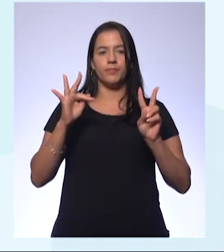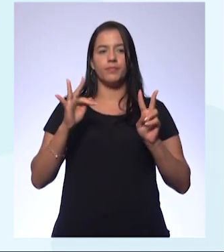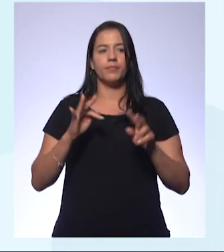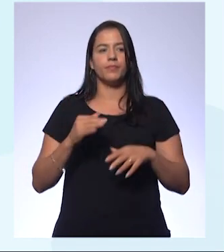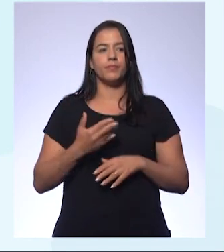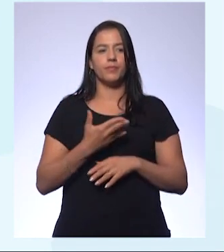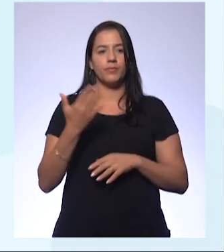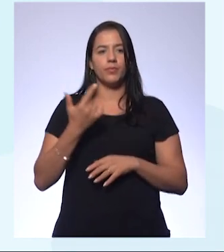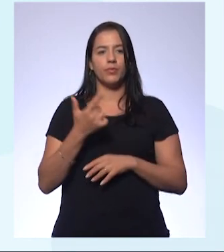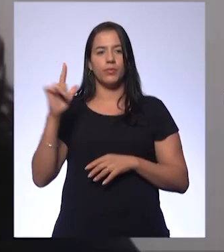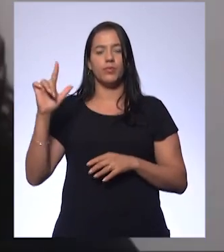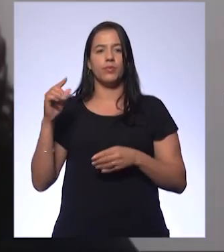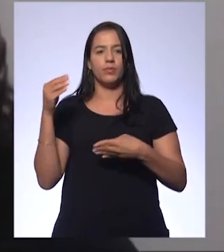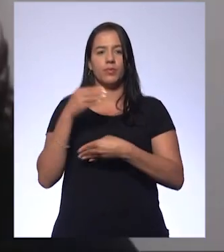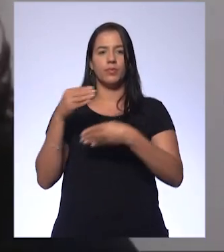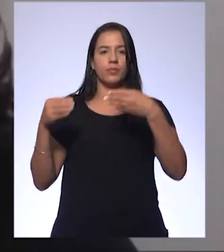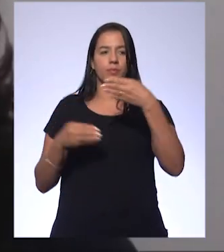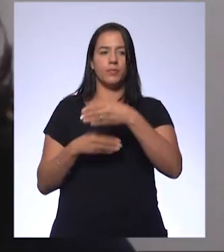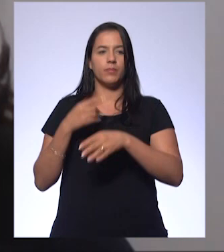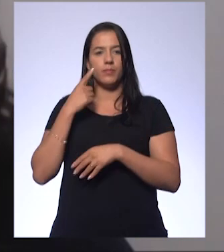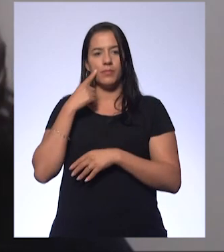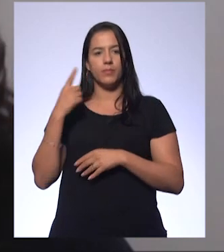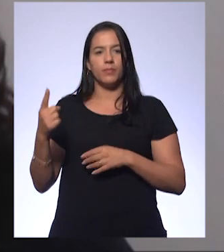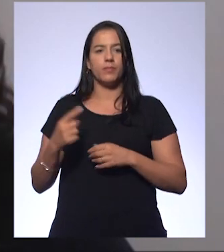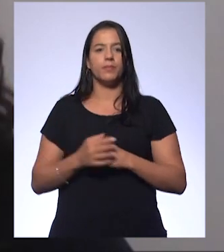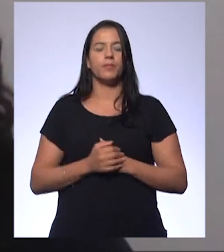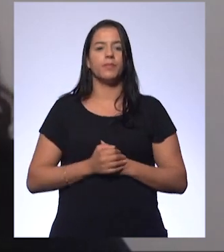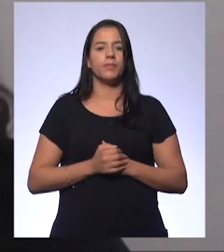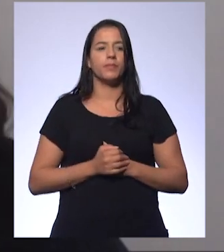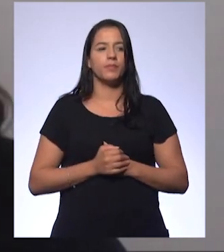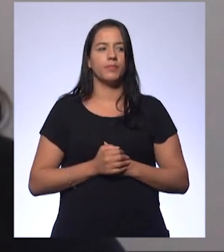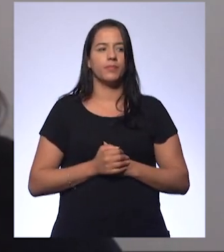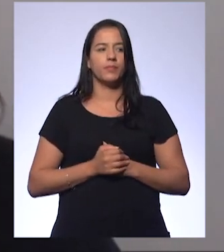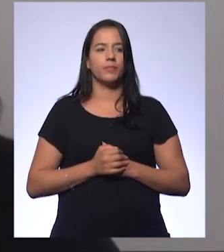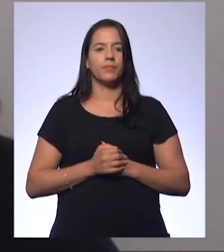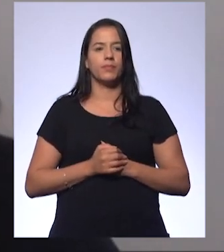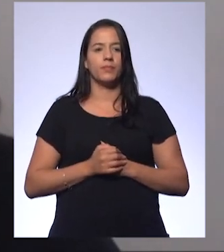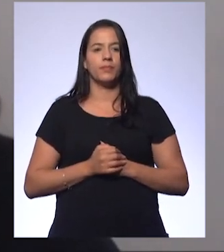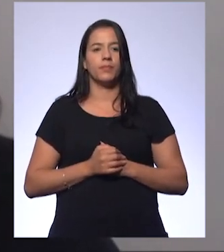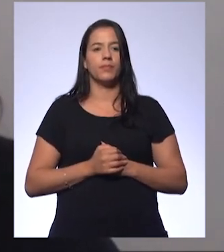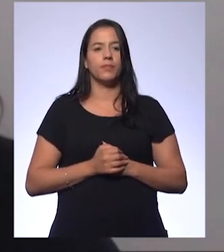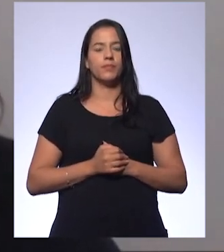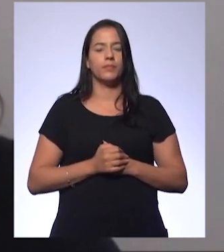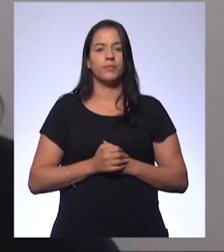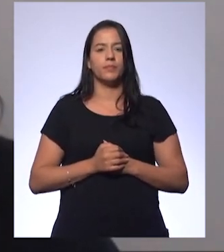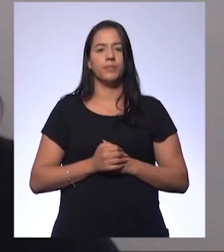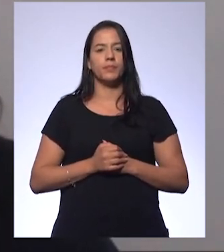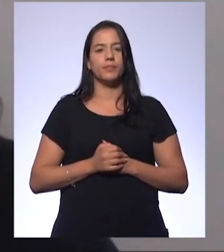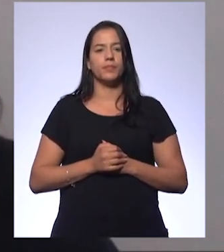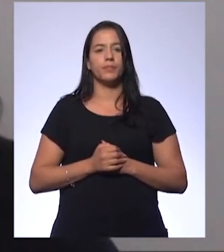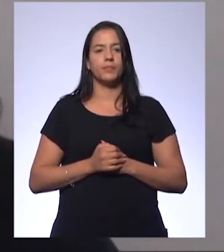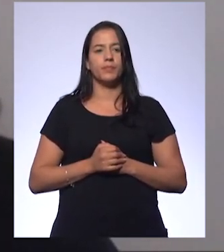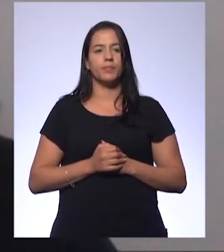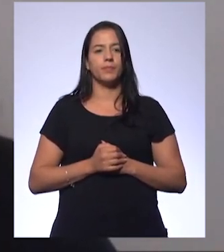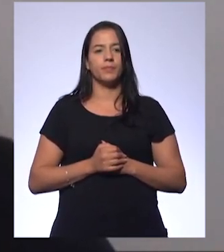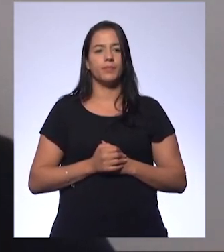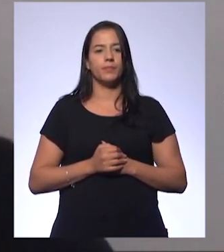pode colocar o próximo, que eu acho que vai aparecer a resolução da atividade.